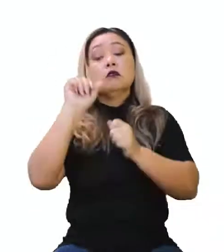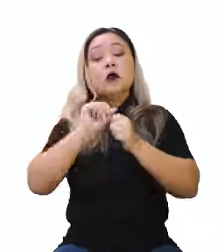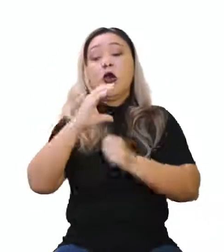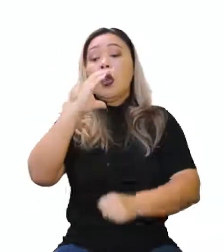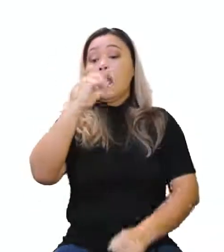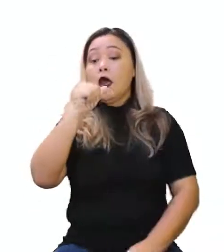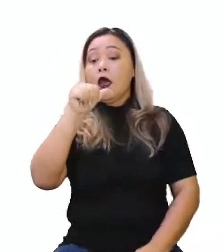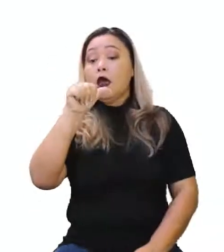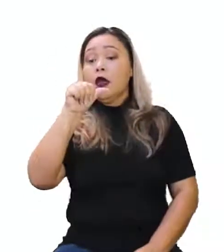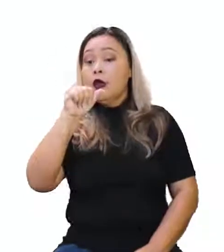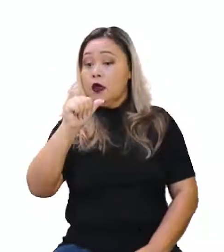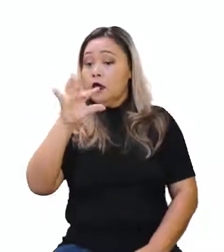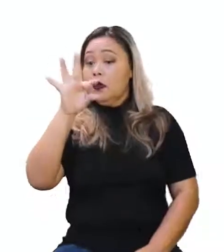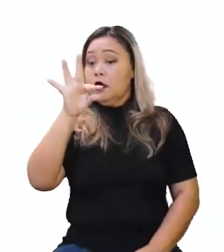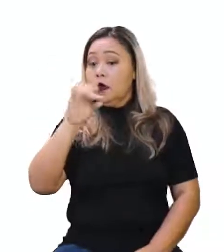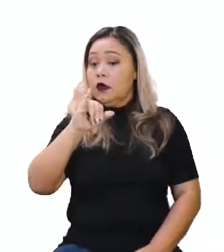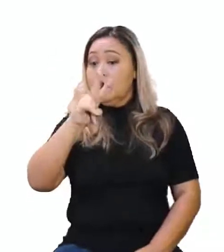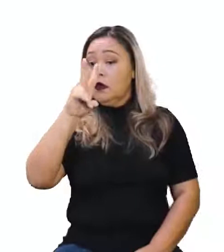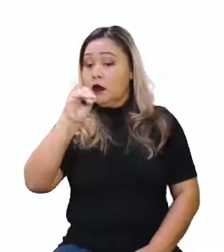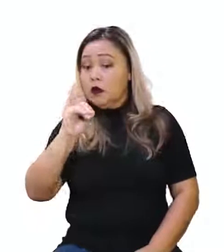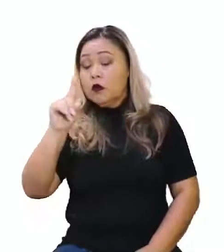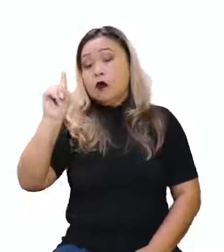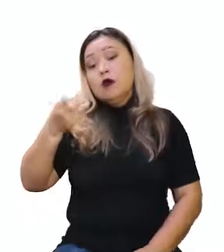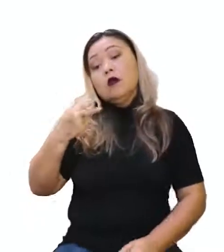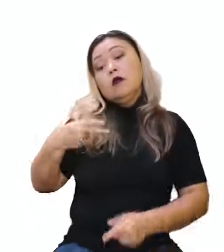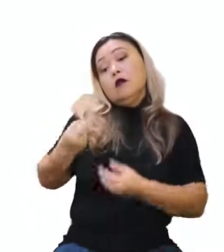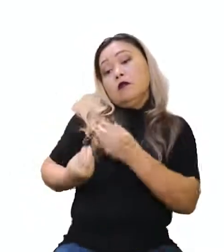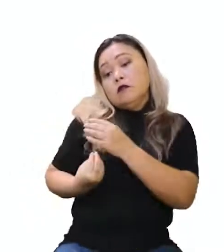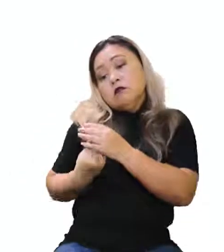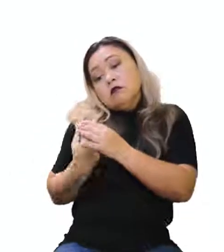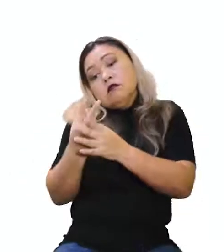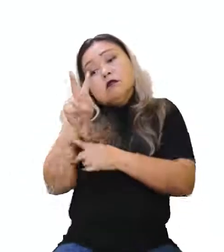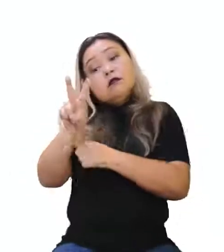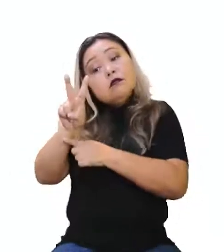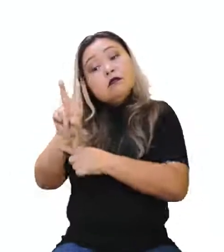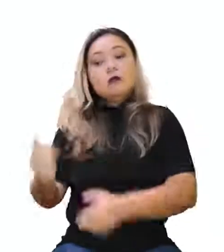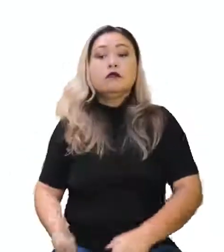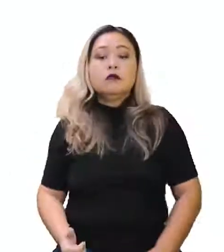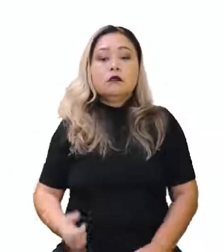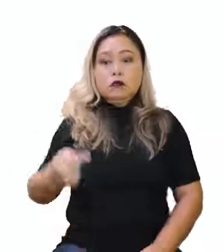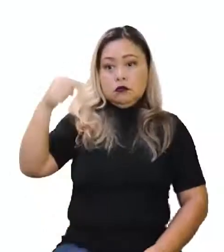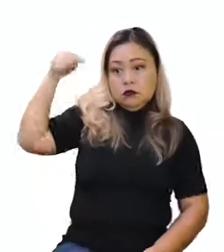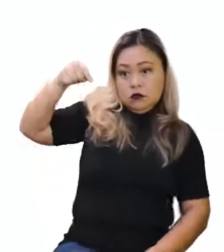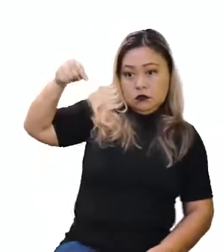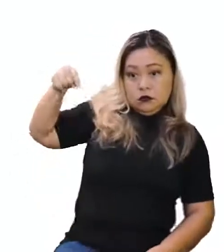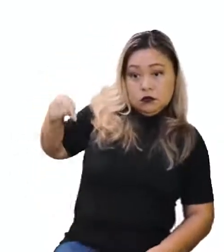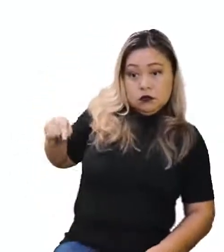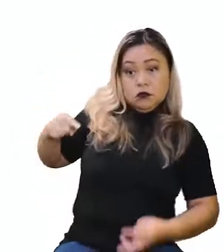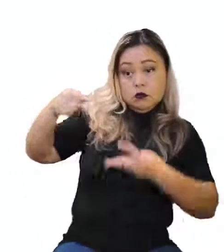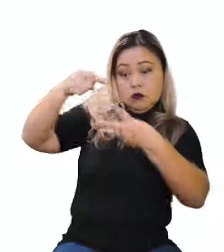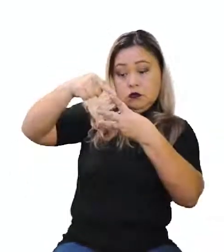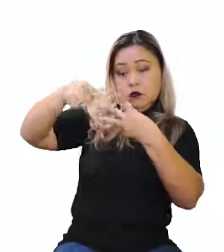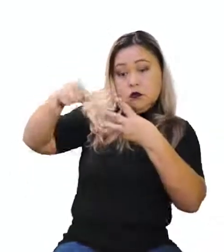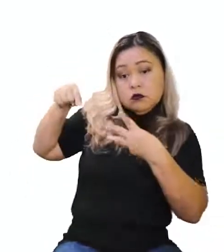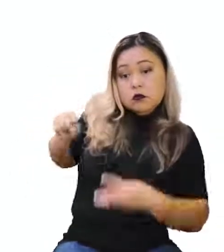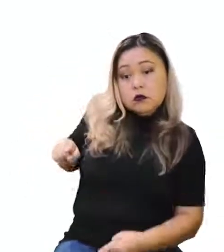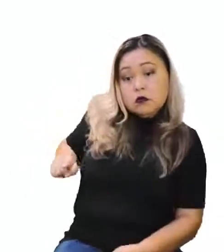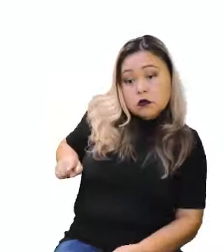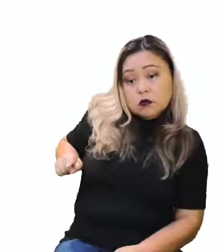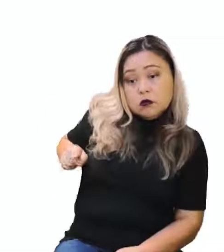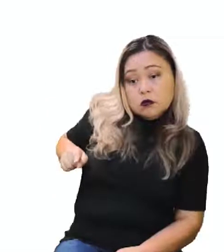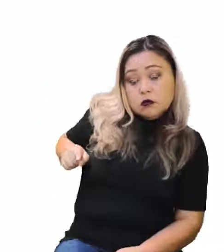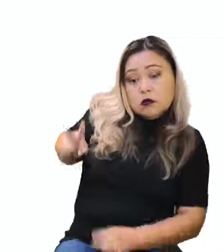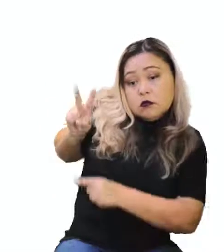um avestruz cativo, e tem um avestruz criado. Dentre todas elas, o criado...